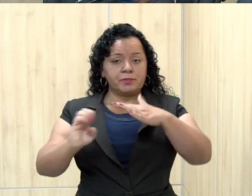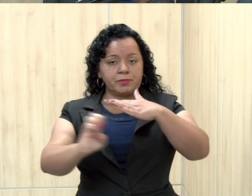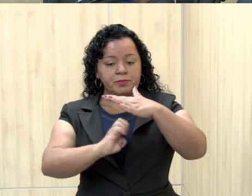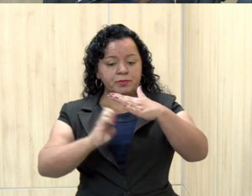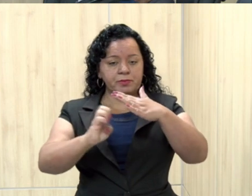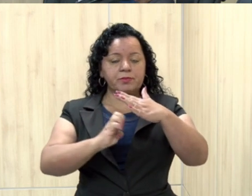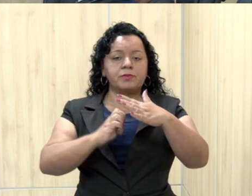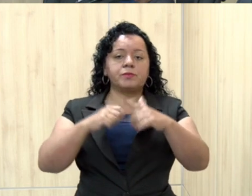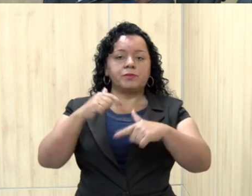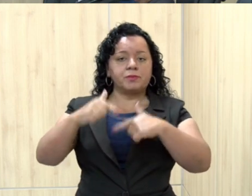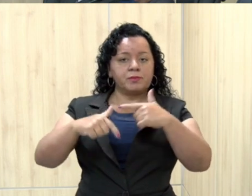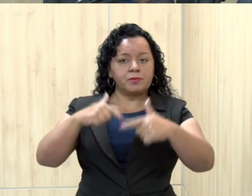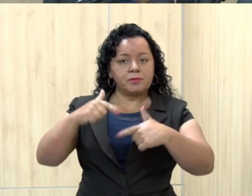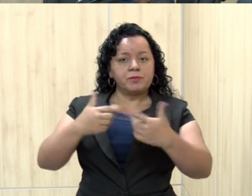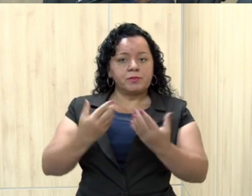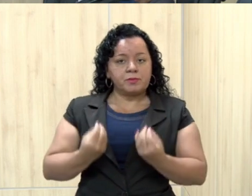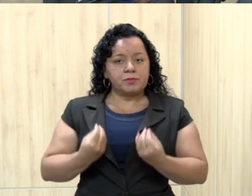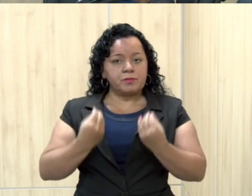serviço